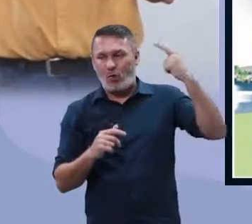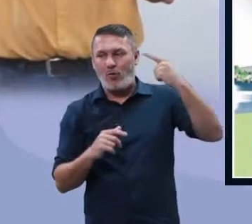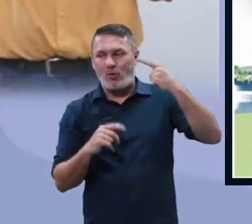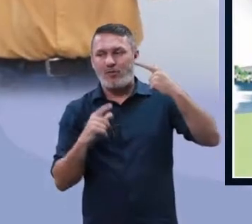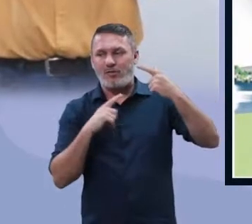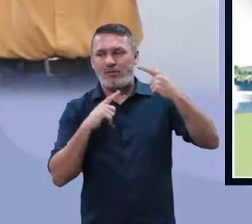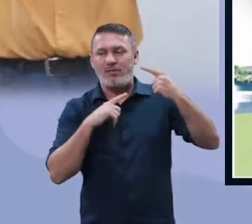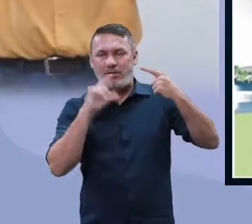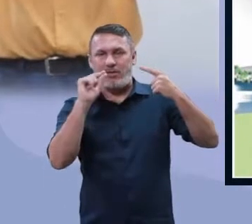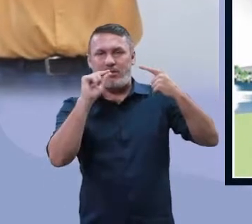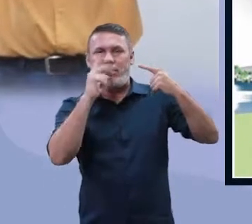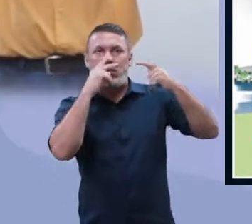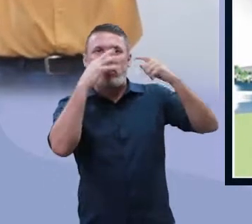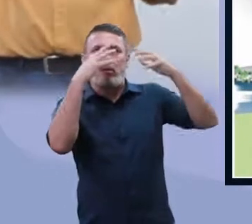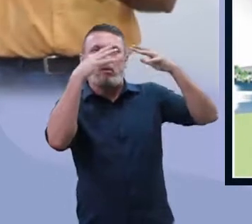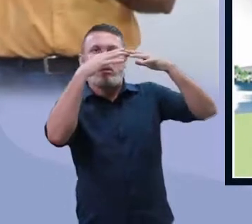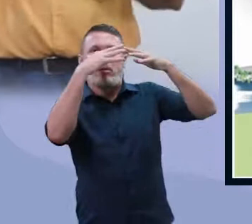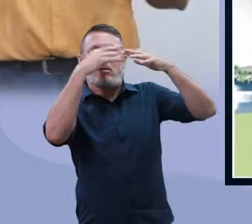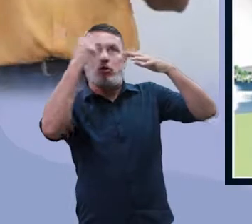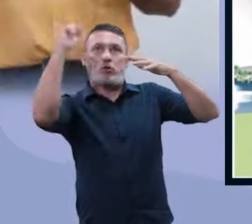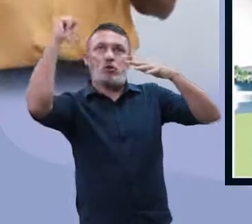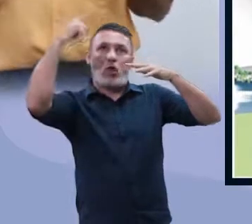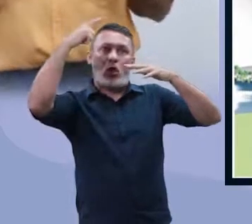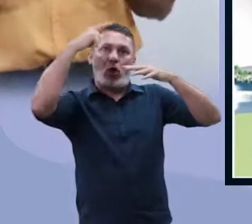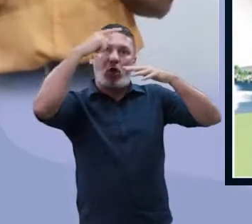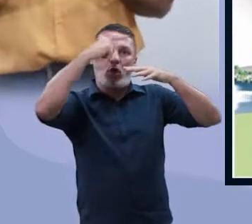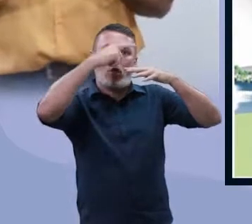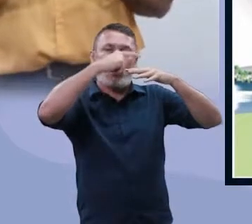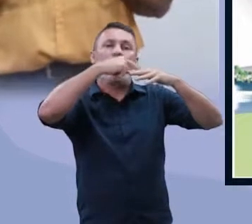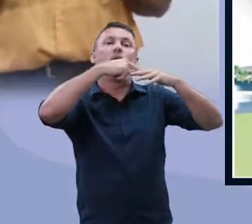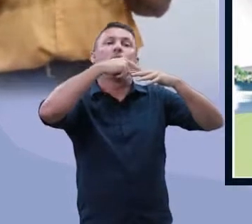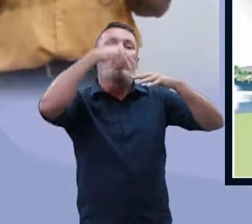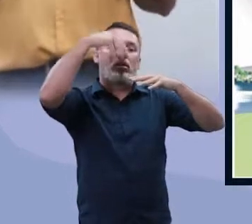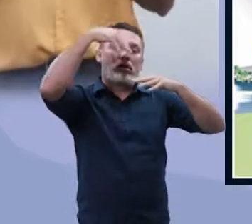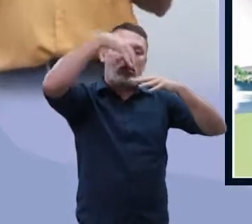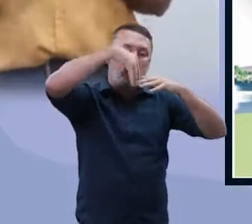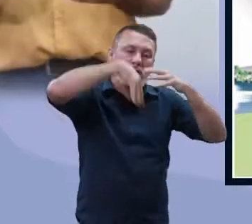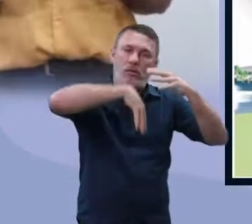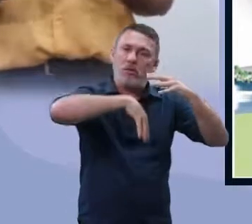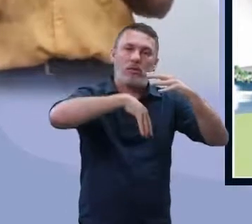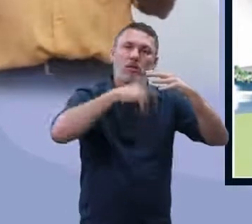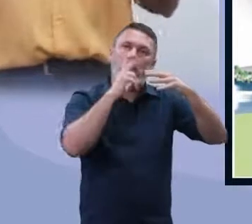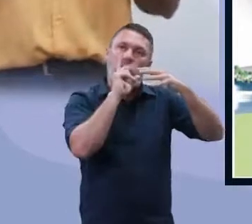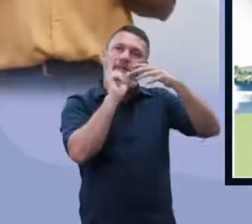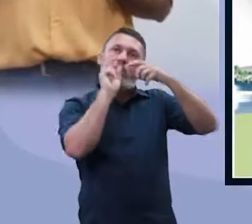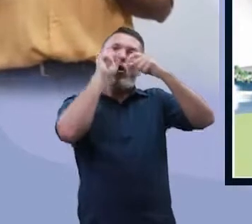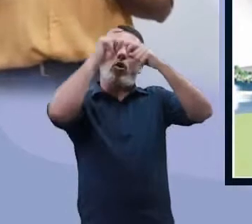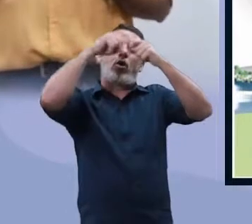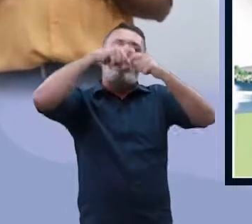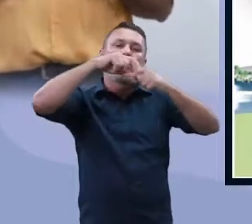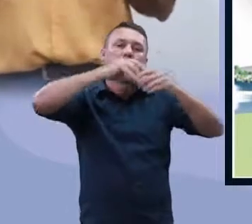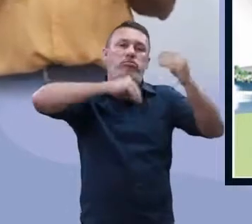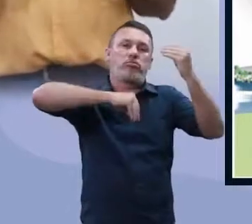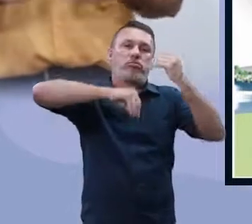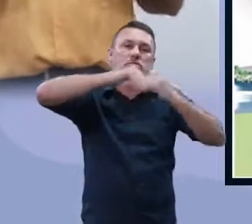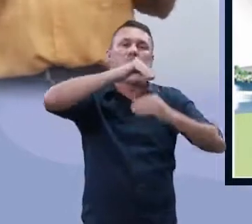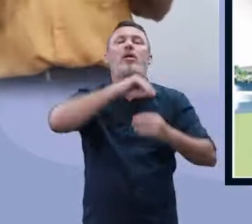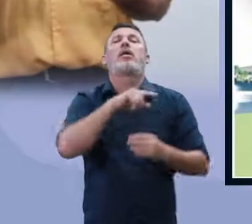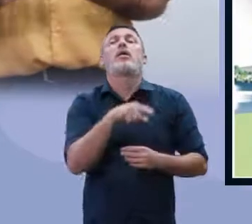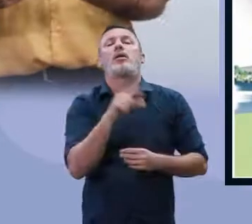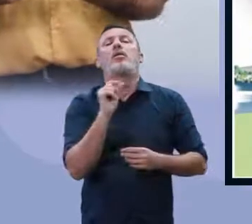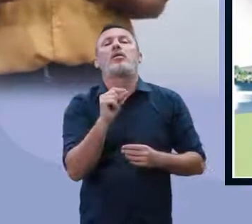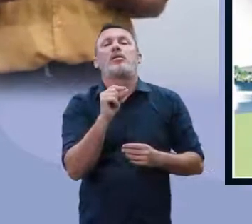bloqueada pelos poluentes, ela volta de novo para a atmosfera. E ao voltar de novo para a nossa atmosfera, você vai